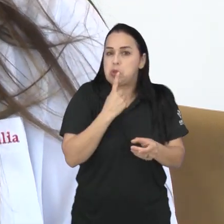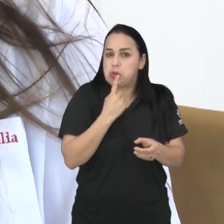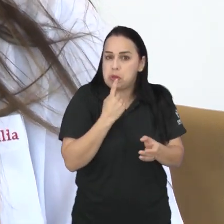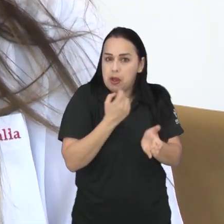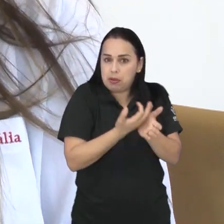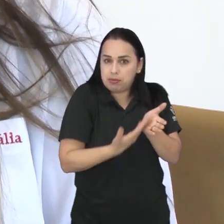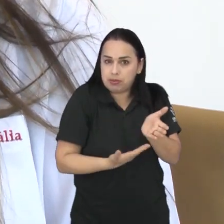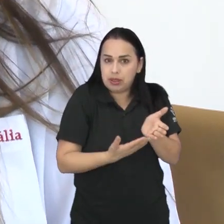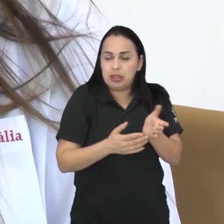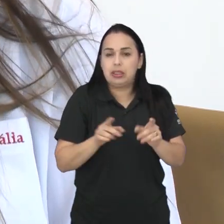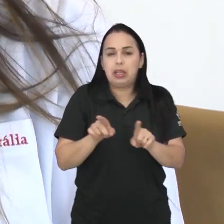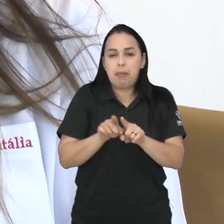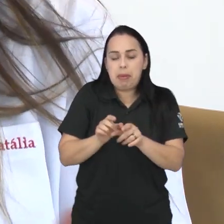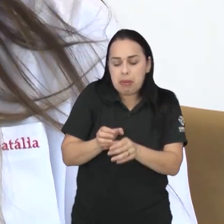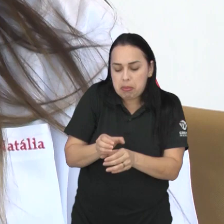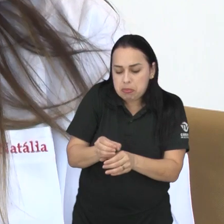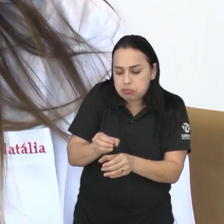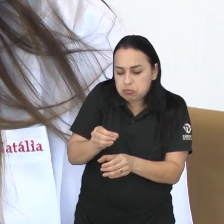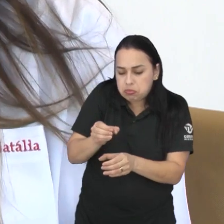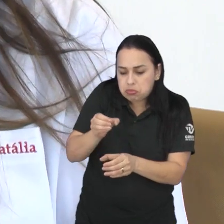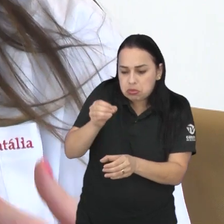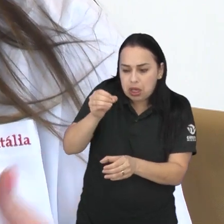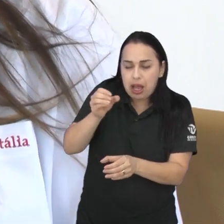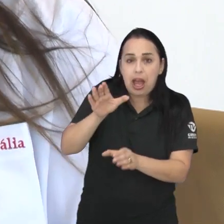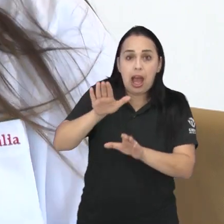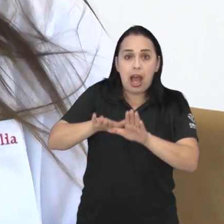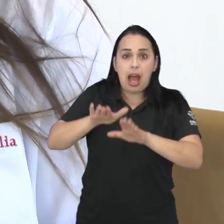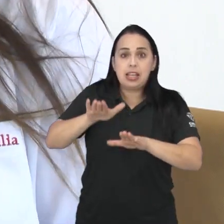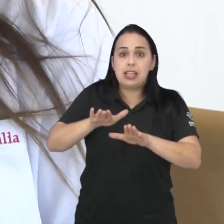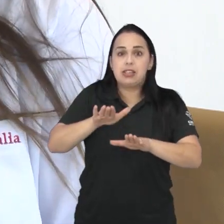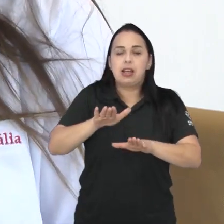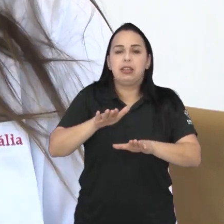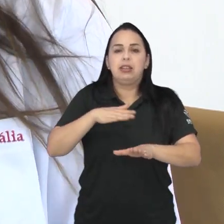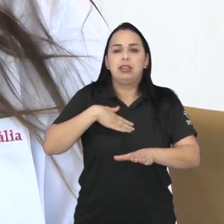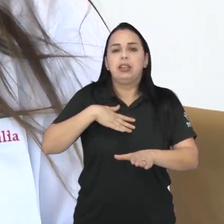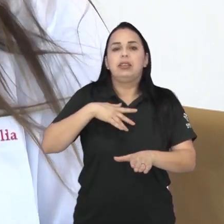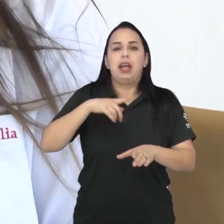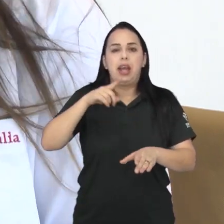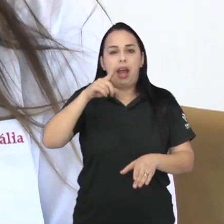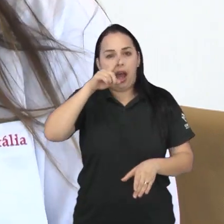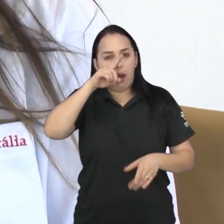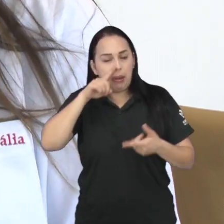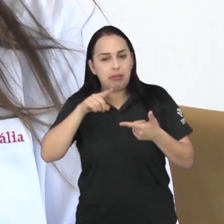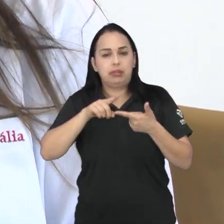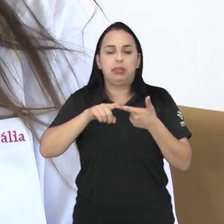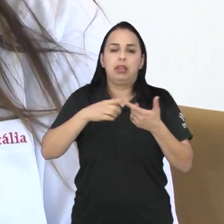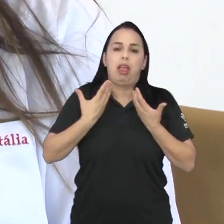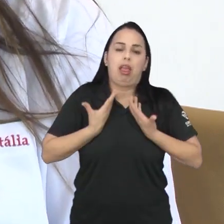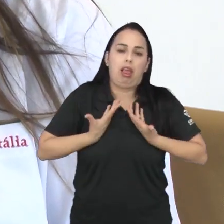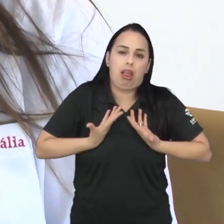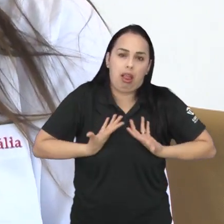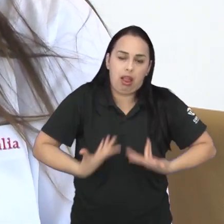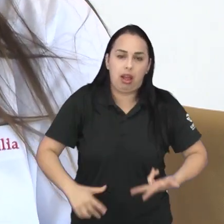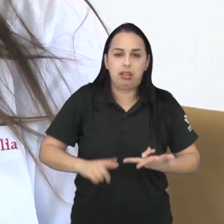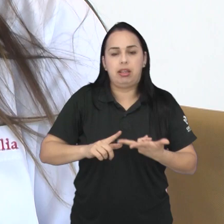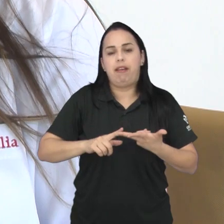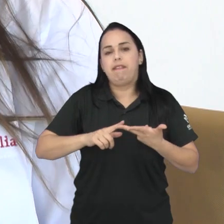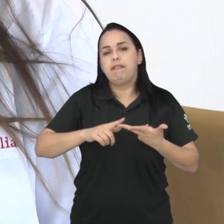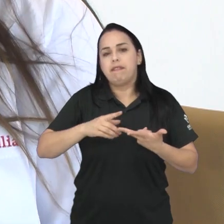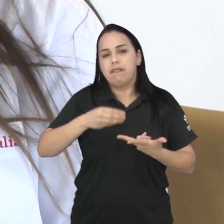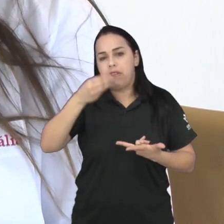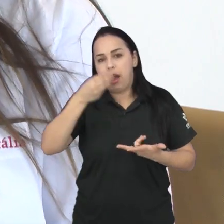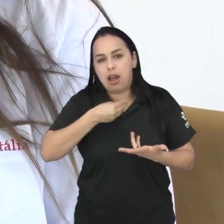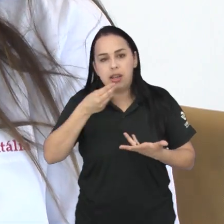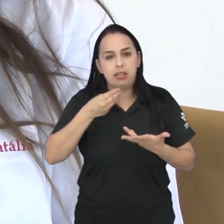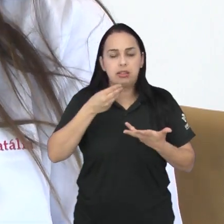dificultando a medula óssea de produzir as outras células então o paciente que vai ter anemia como consequência ele vai ter um cansaço uma